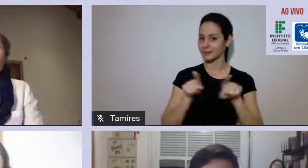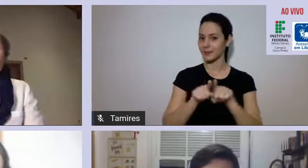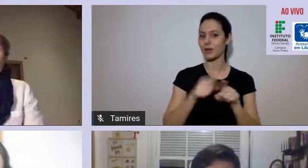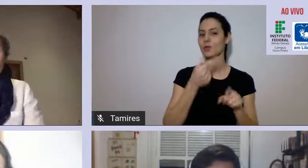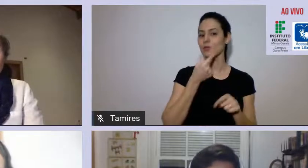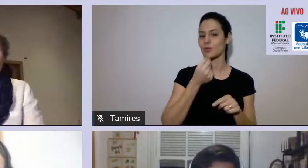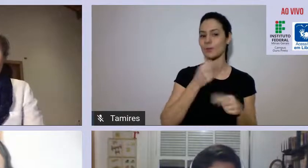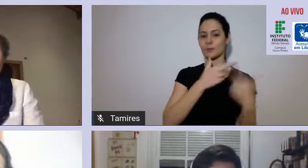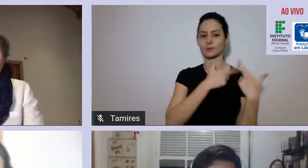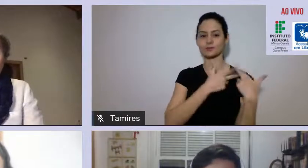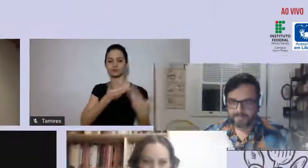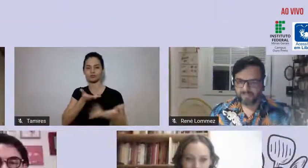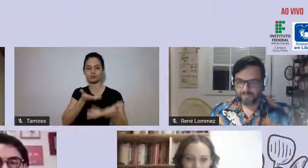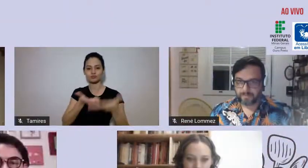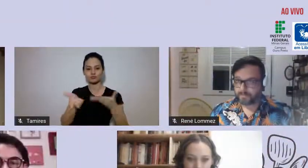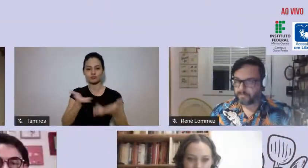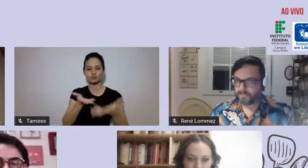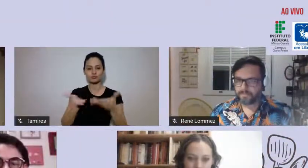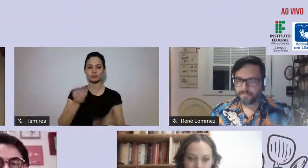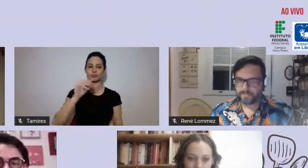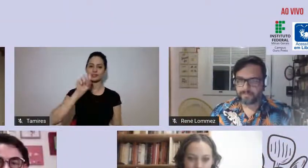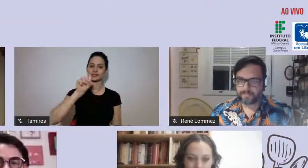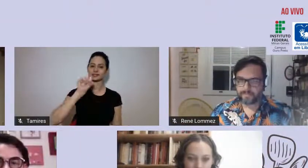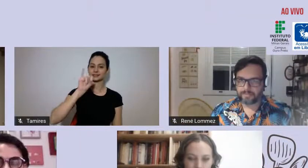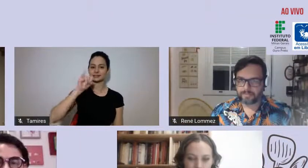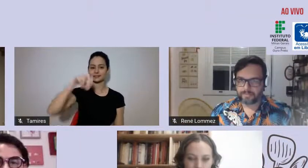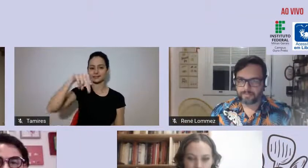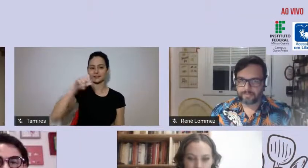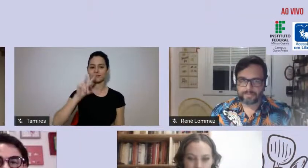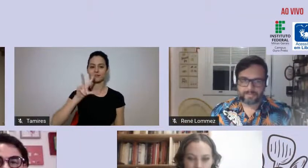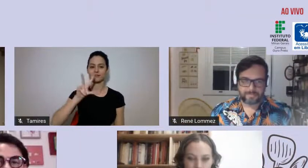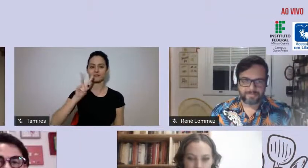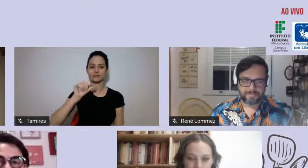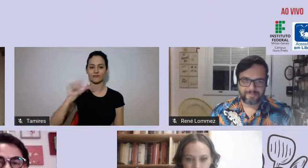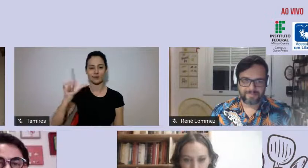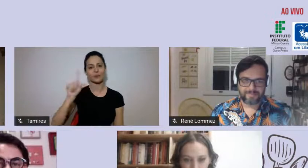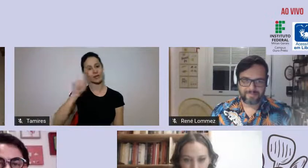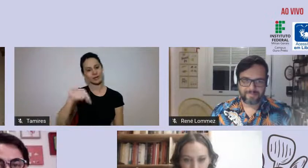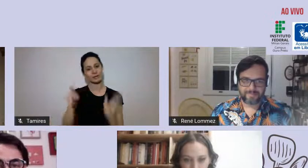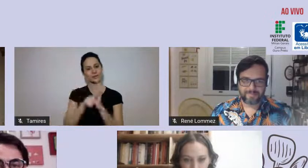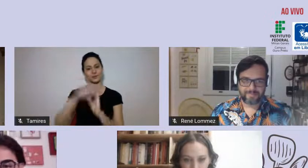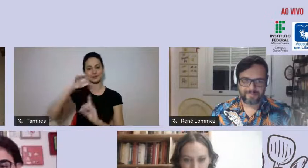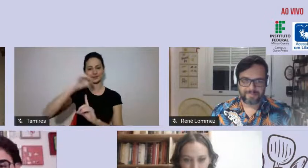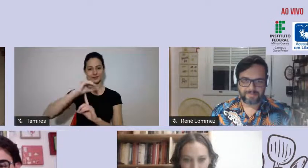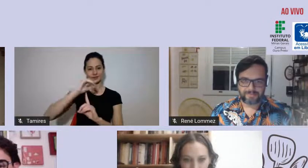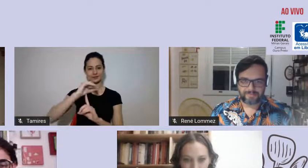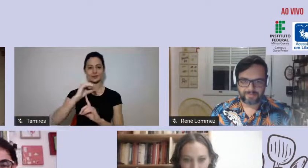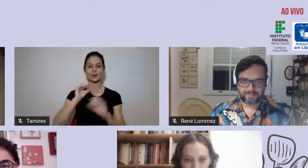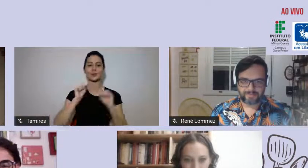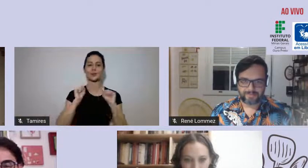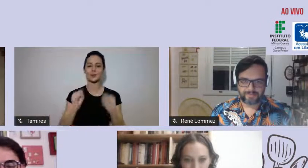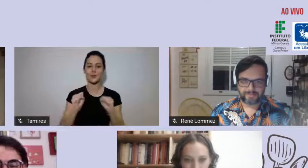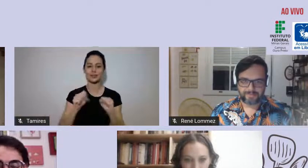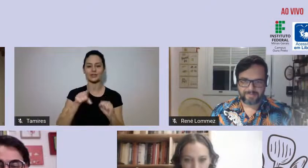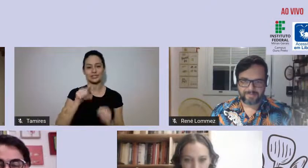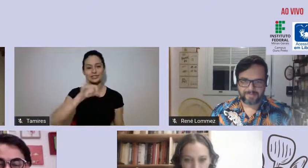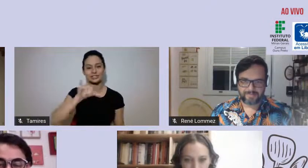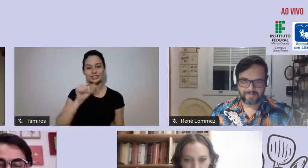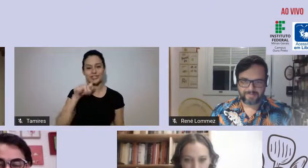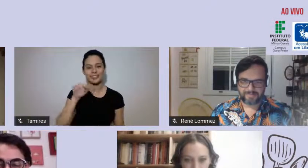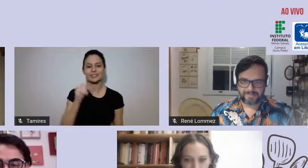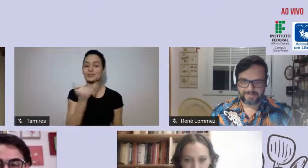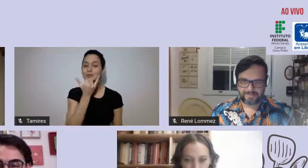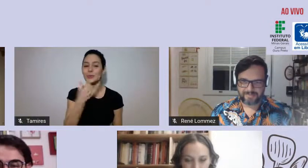que é o professor Simval, tá? Do IFMG. Pode falar, Jaqueline, que eu também te interrompi.